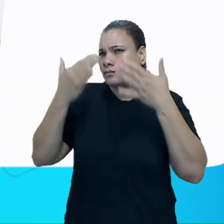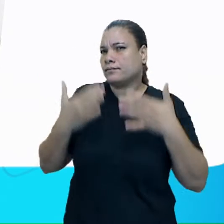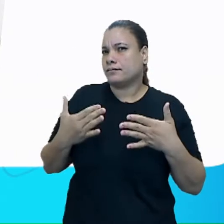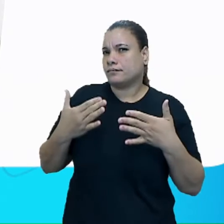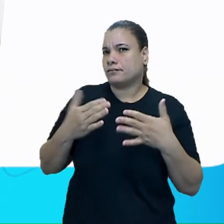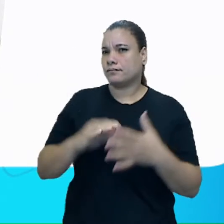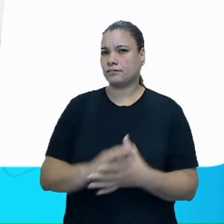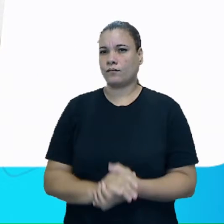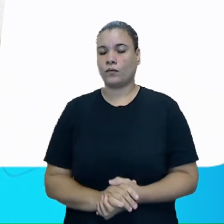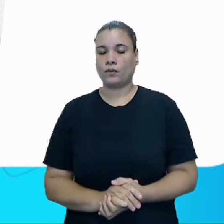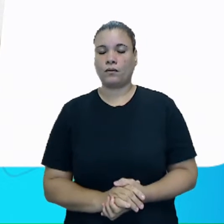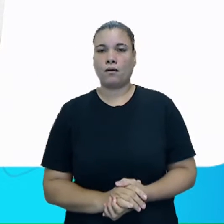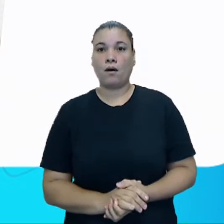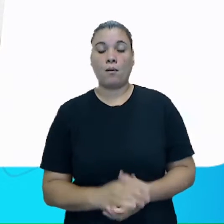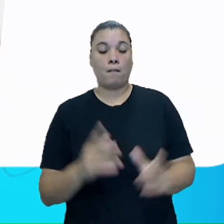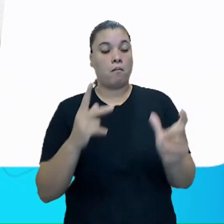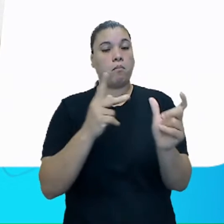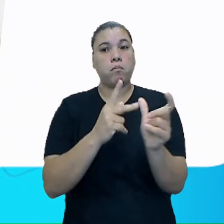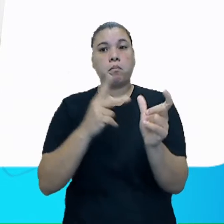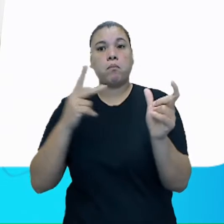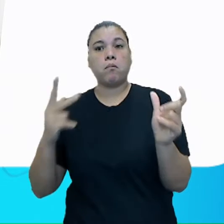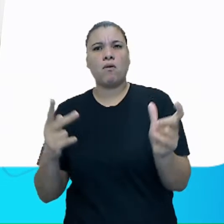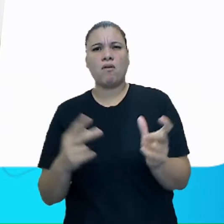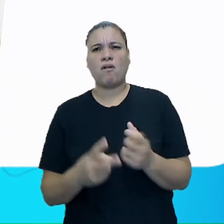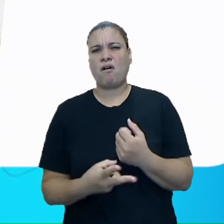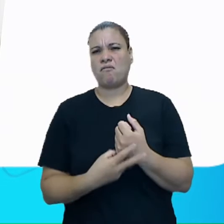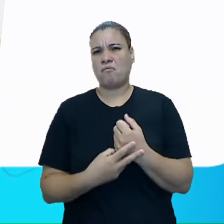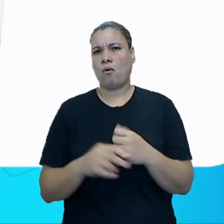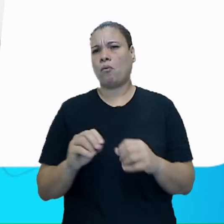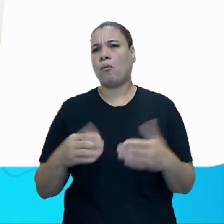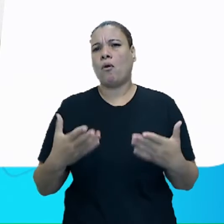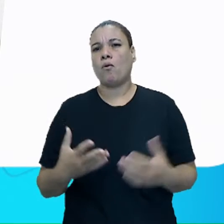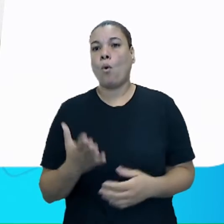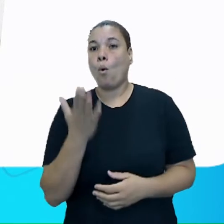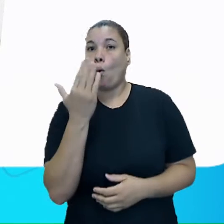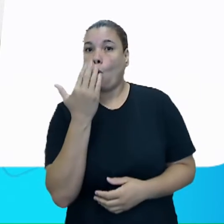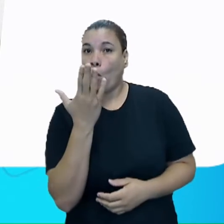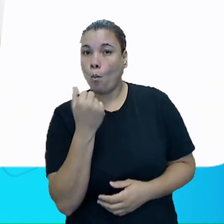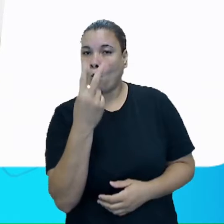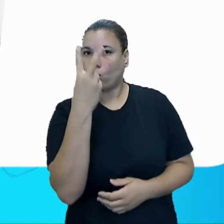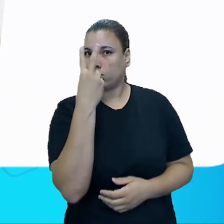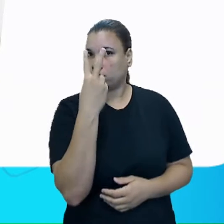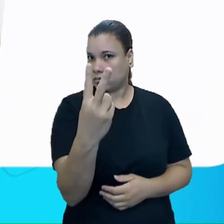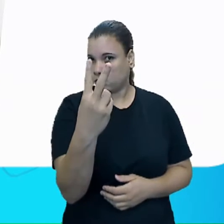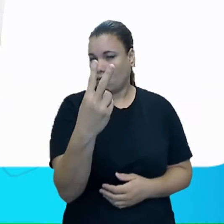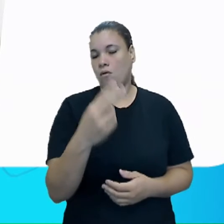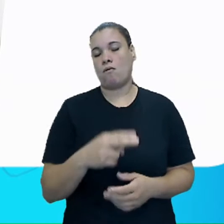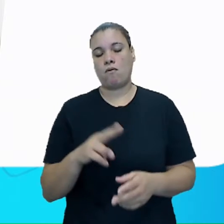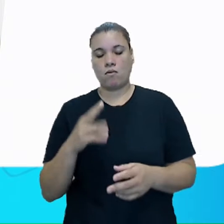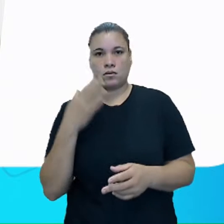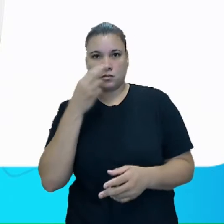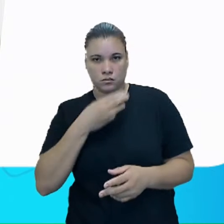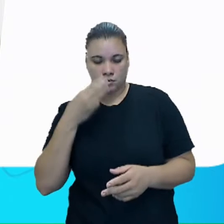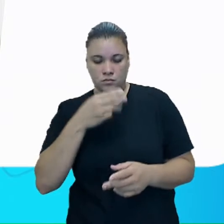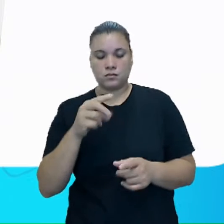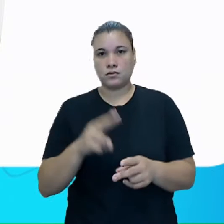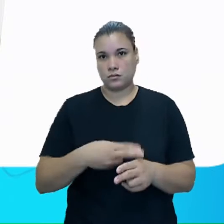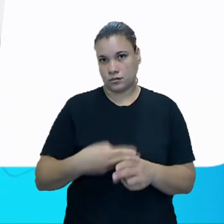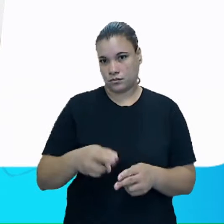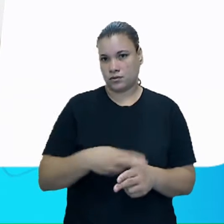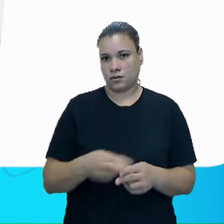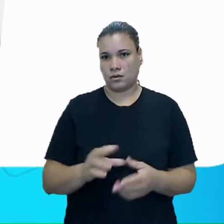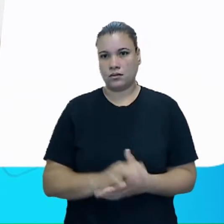Comeu 2 brigadeiros. E qual que é o núcleo, então, desse predicado? É o verbo